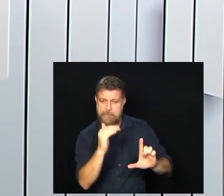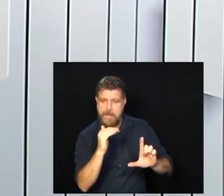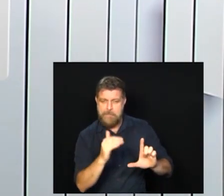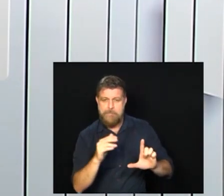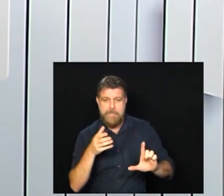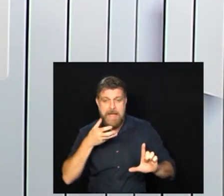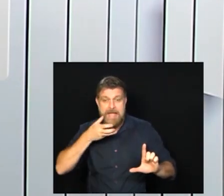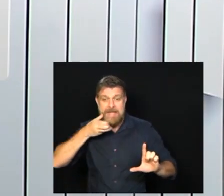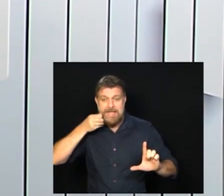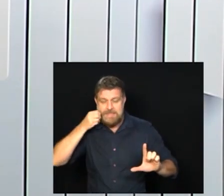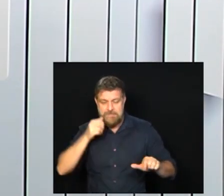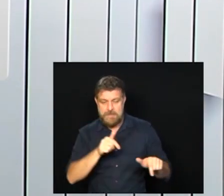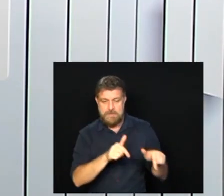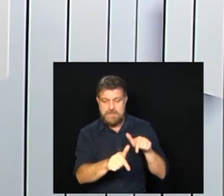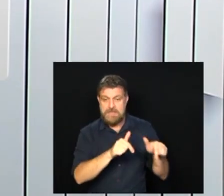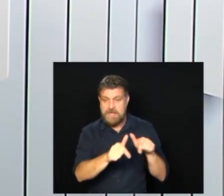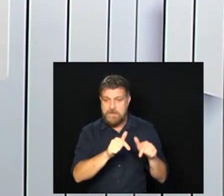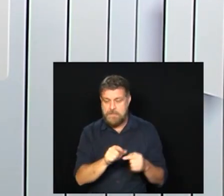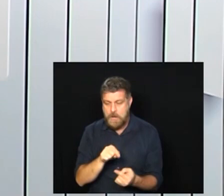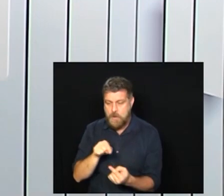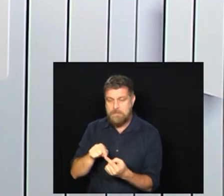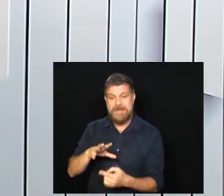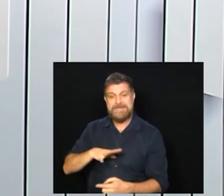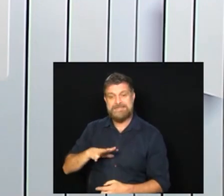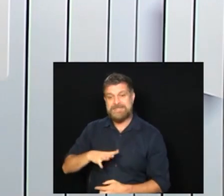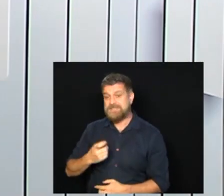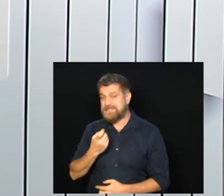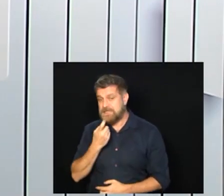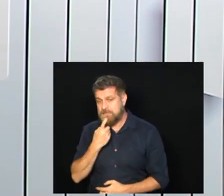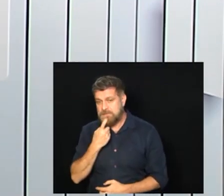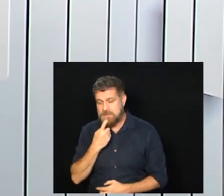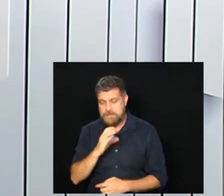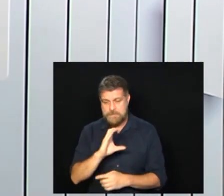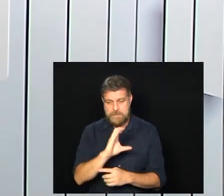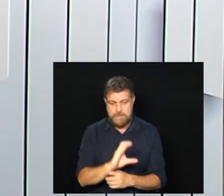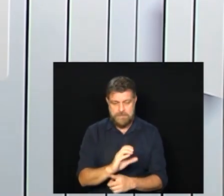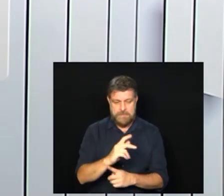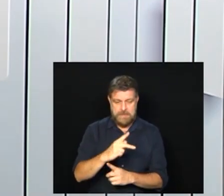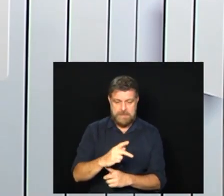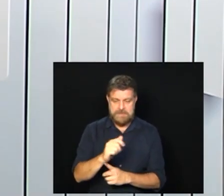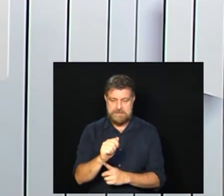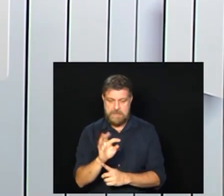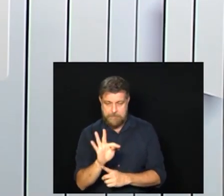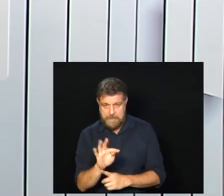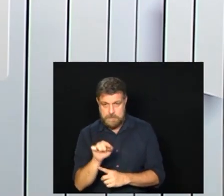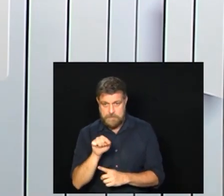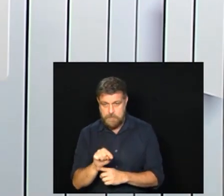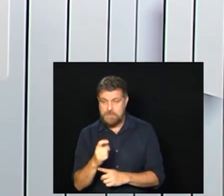nesta sexta-feira aqui para a cidade de Campinas. Então, cepat.campinas.sp.gov.br.